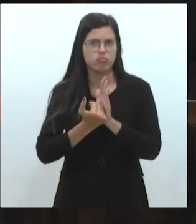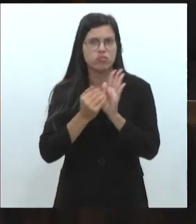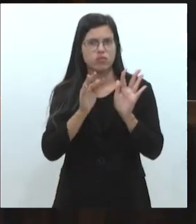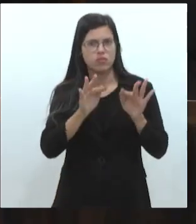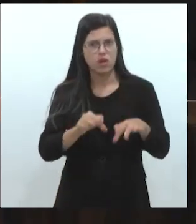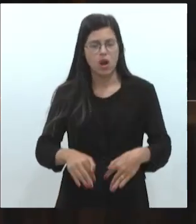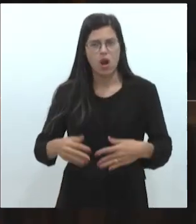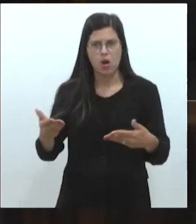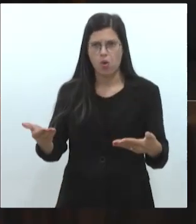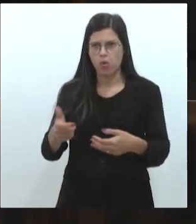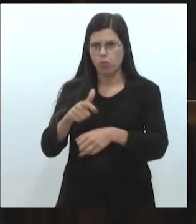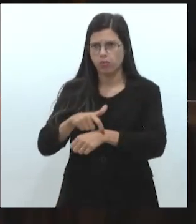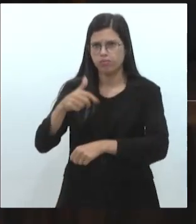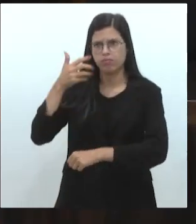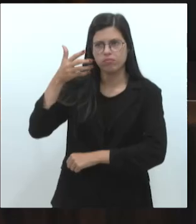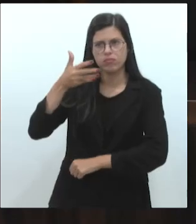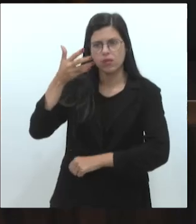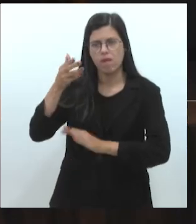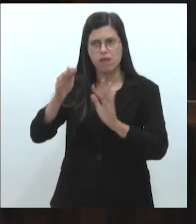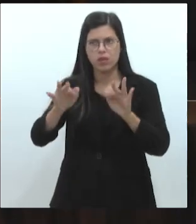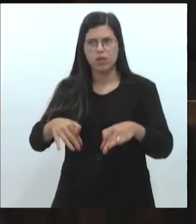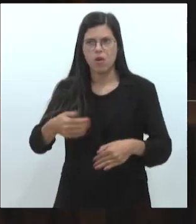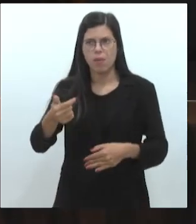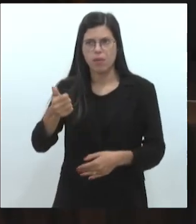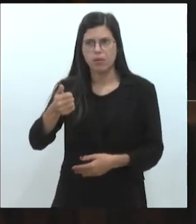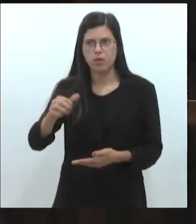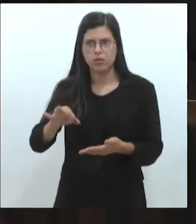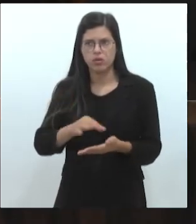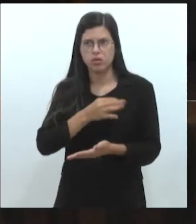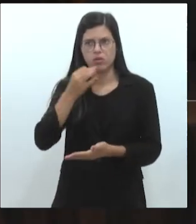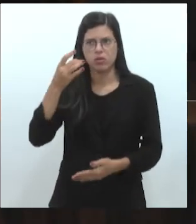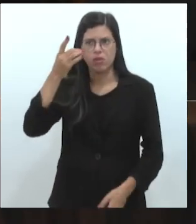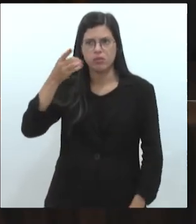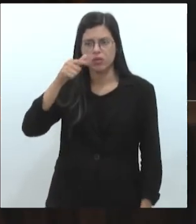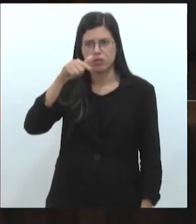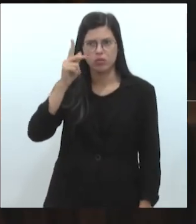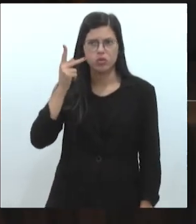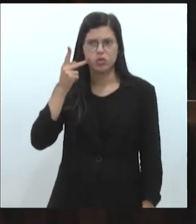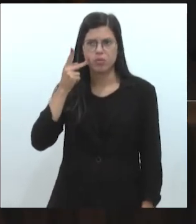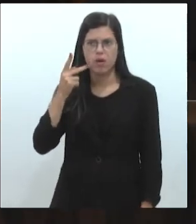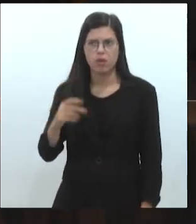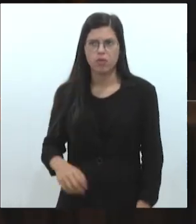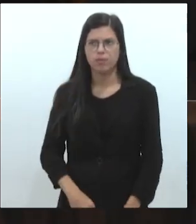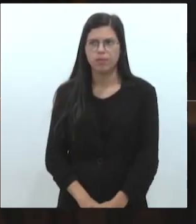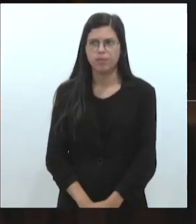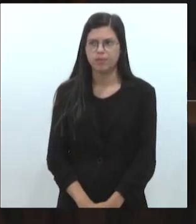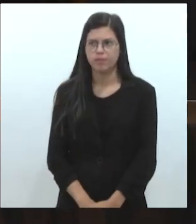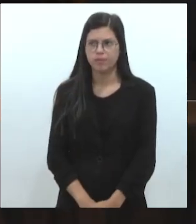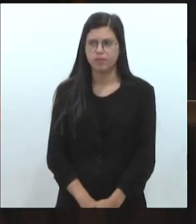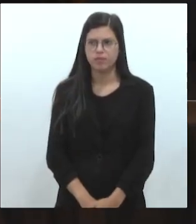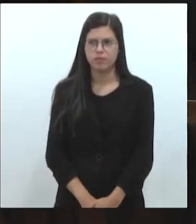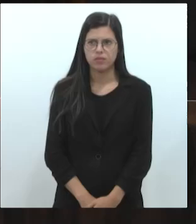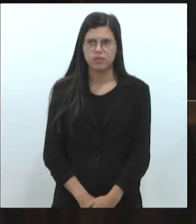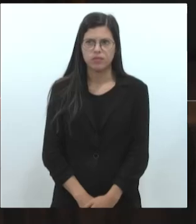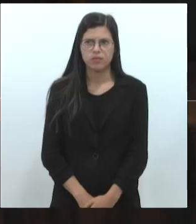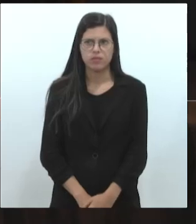ao expediente final, com o primeiro orador inscrito, o nobre deputado Luiz Paulo Correia da Rocha.